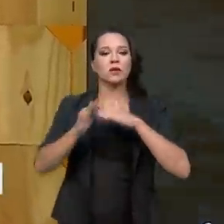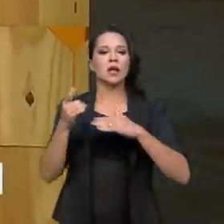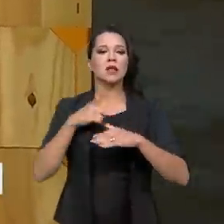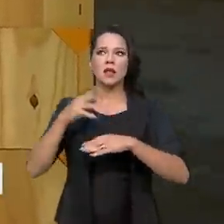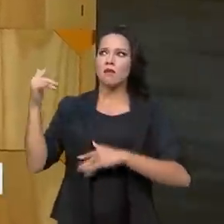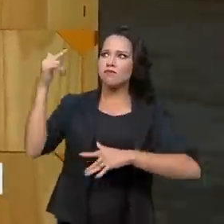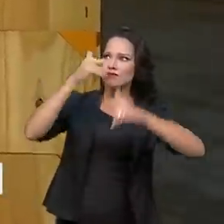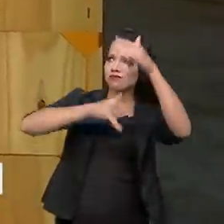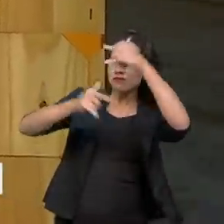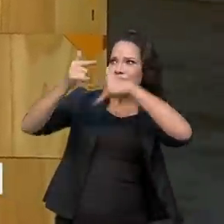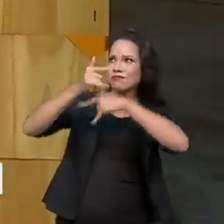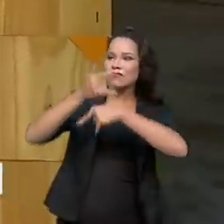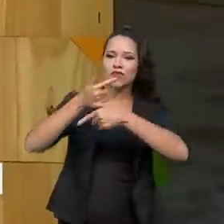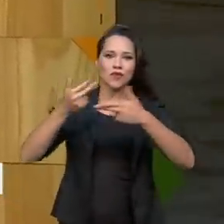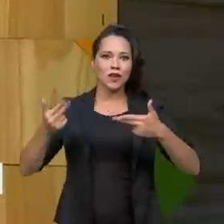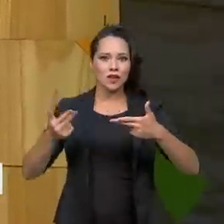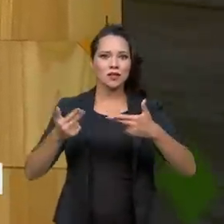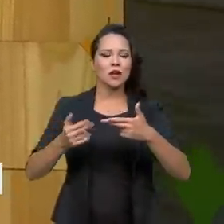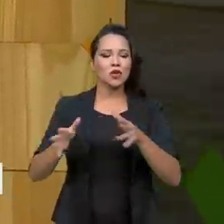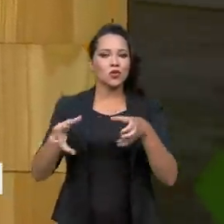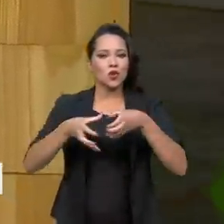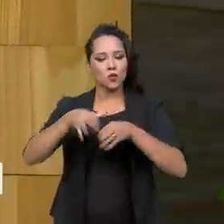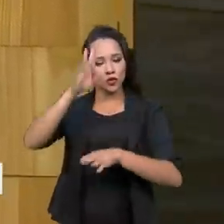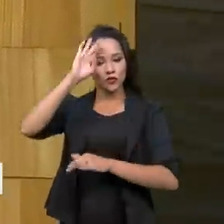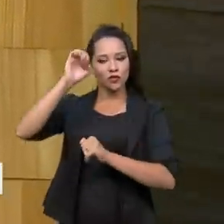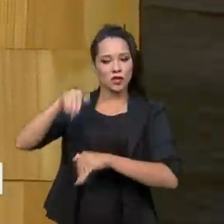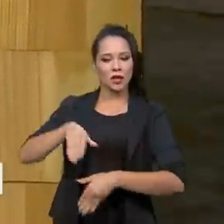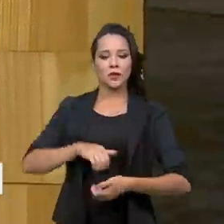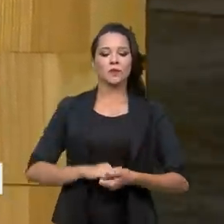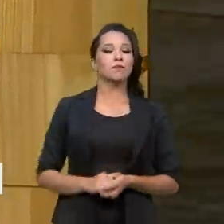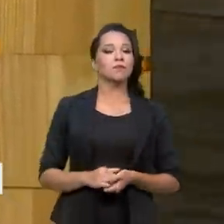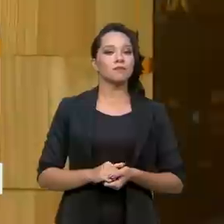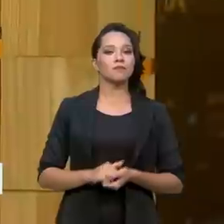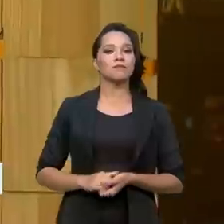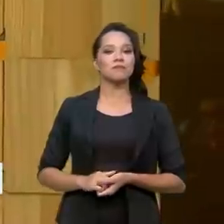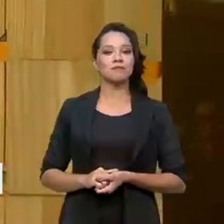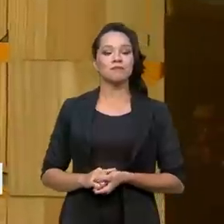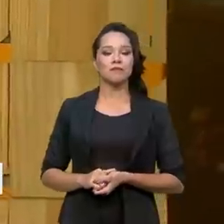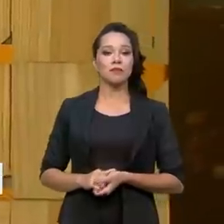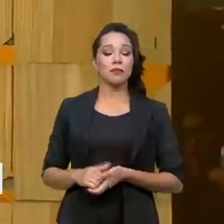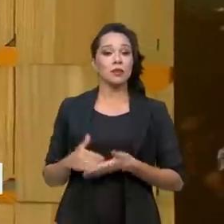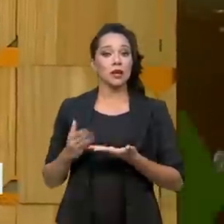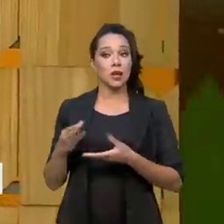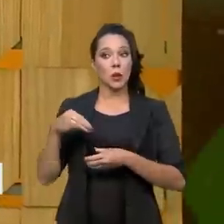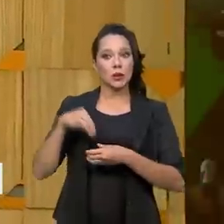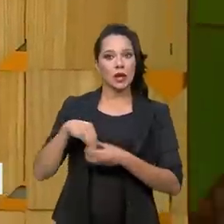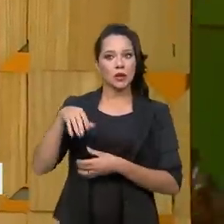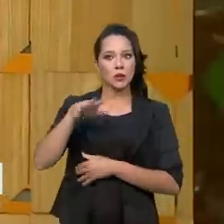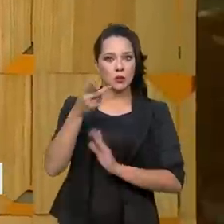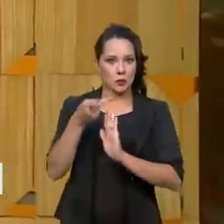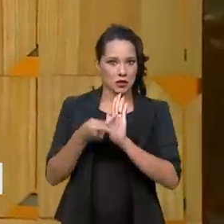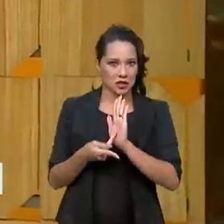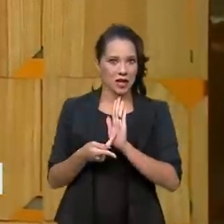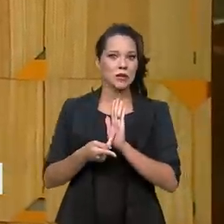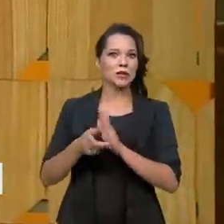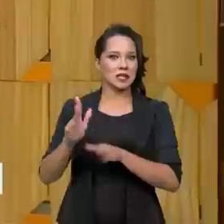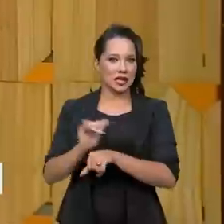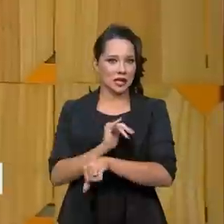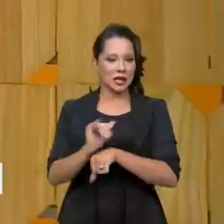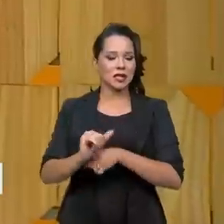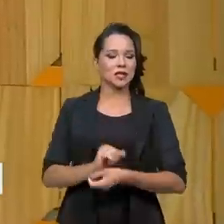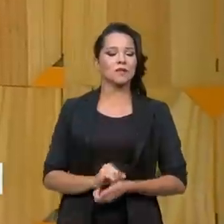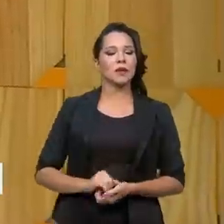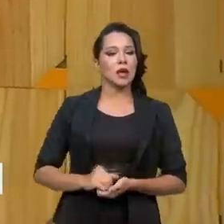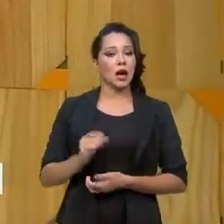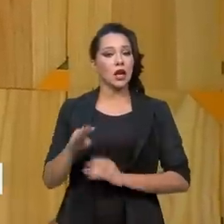aeronaves e equipamentos do nosso corpo de fuzileiros navais atualizados. Dentro desses projetos estratégicos, eu chamo a